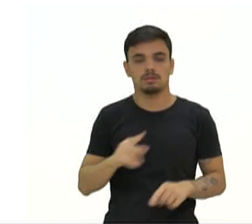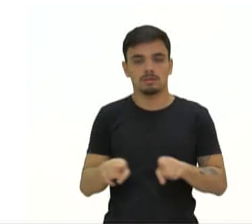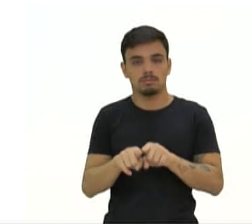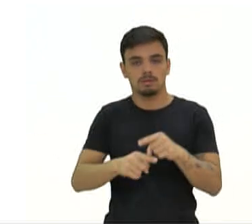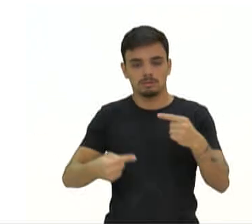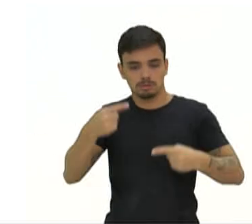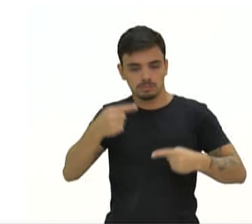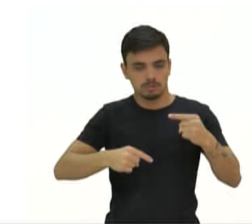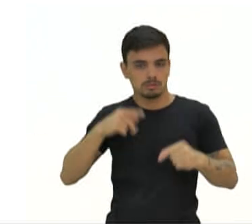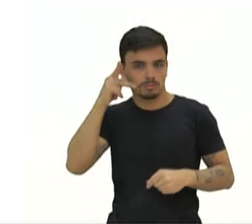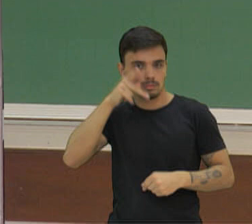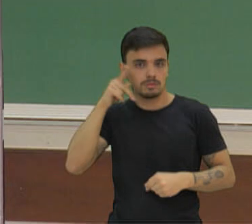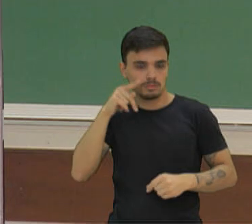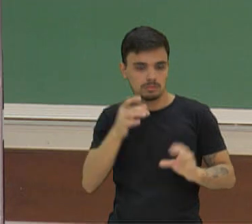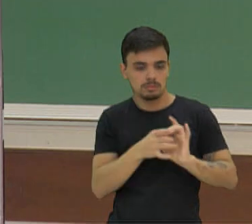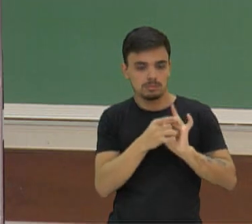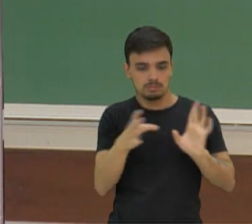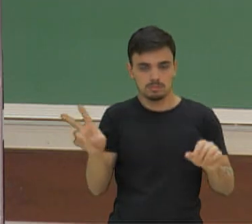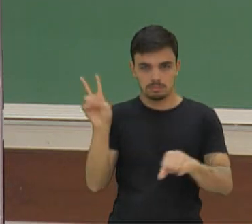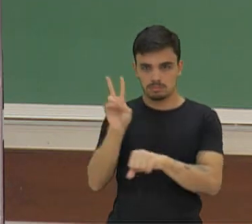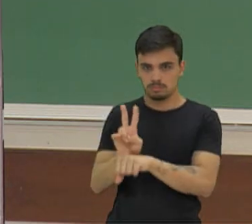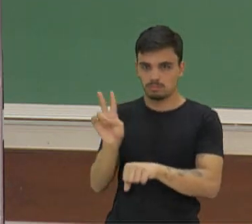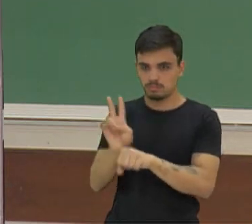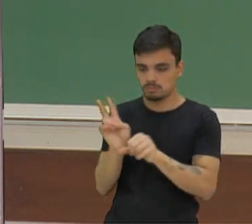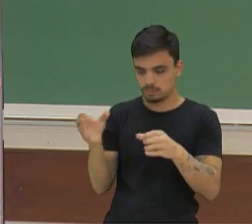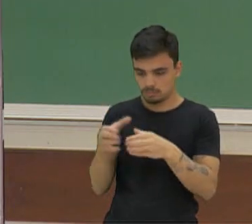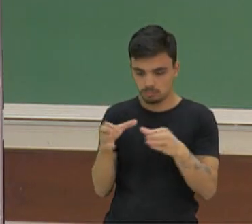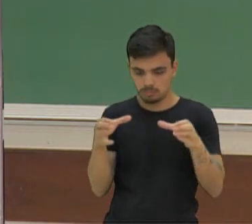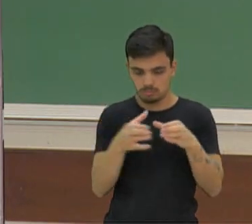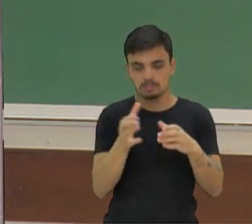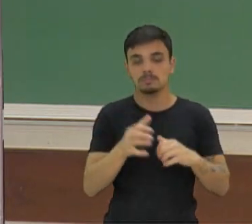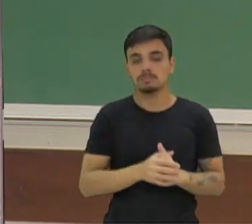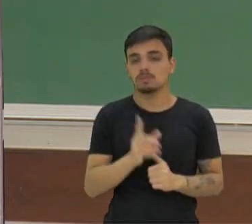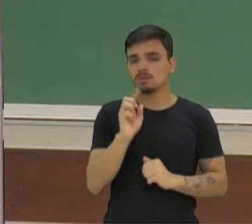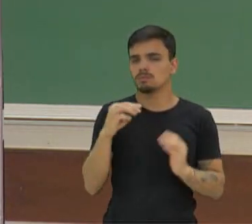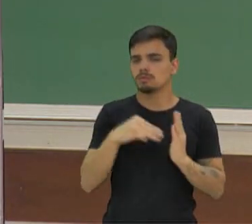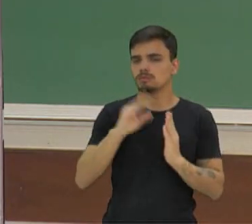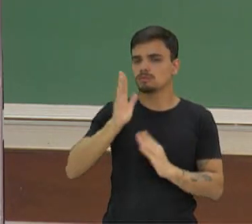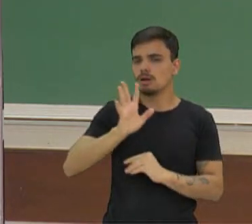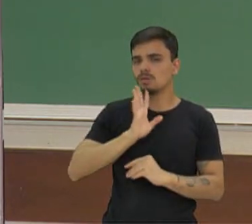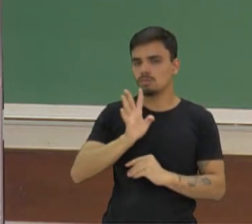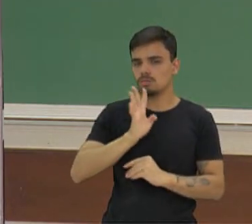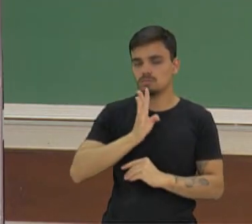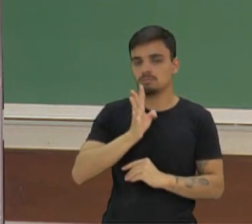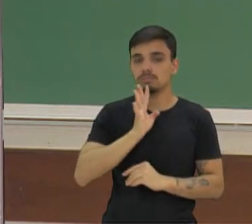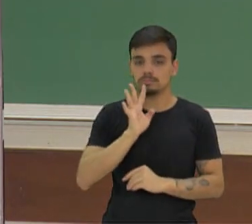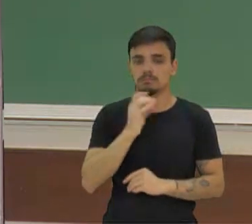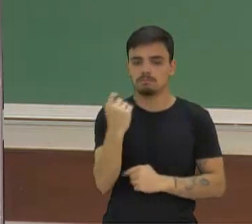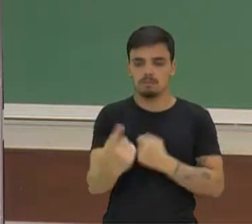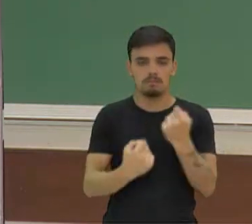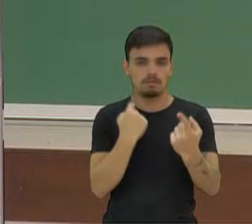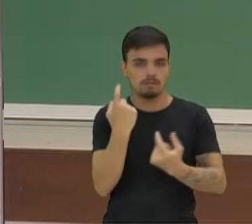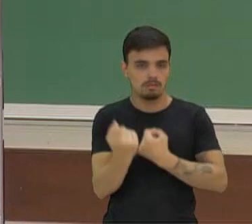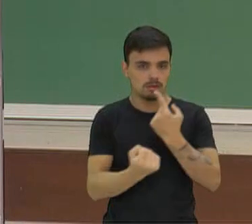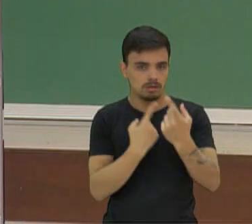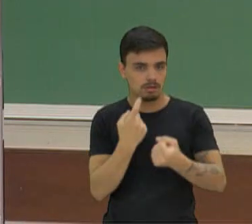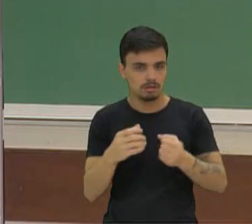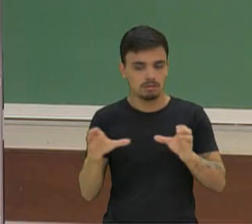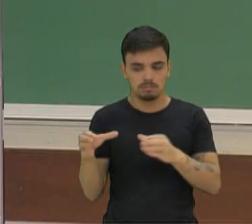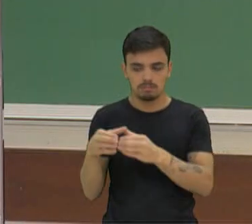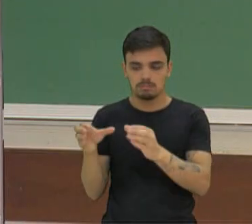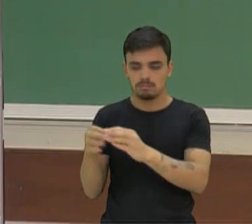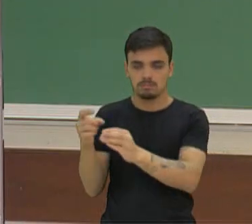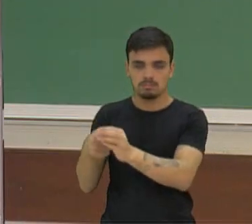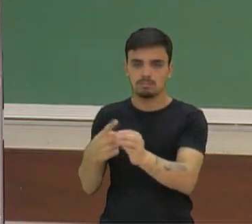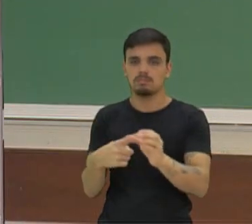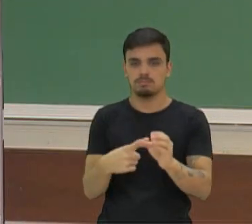grupos liberais e conservadores. Certo? Então, um motivo já bem conhecido, né? Várias províncias questionavam isso, e o